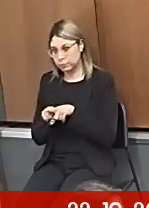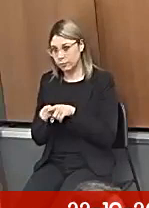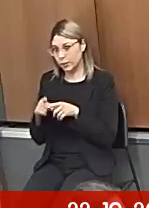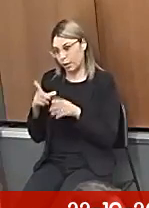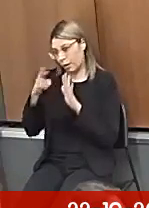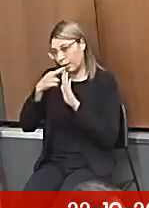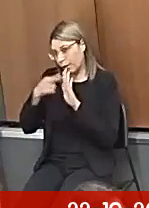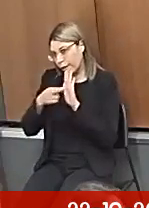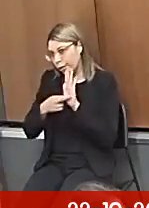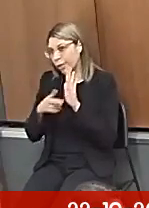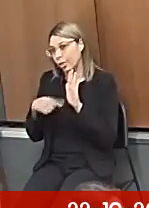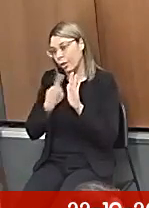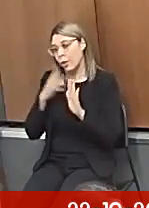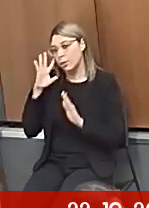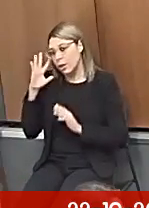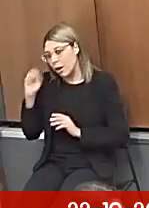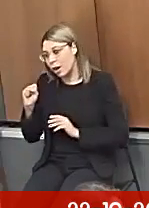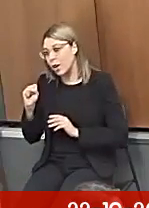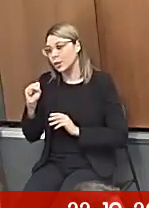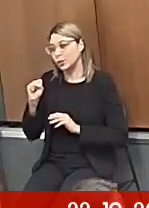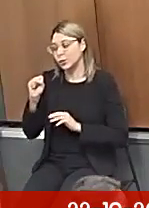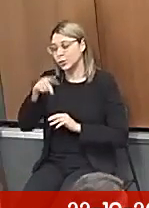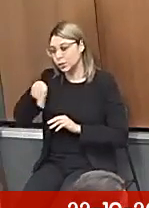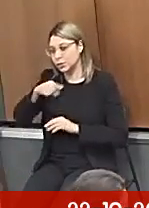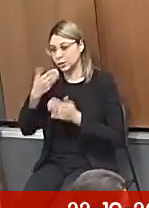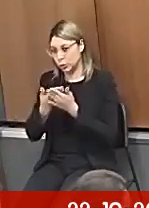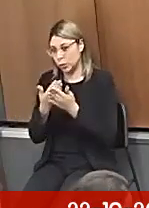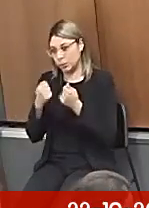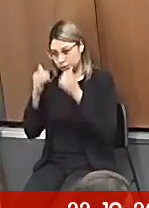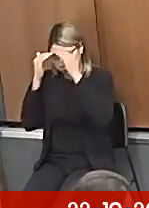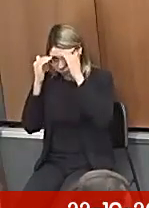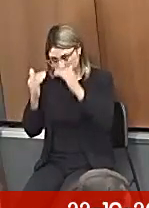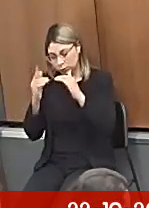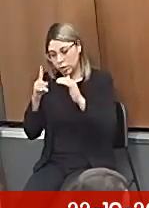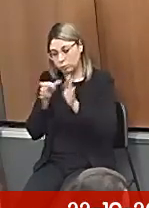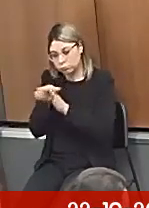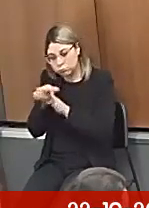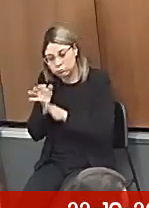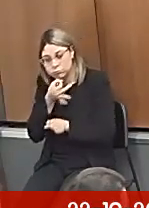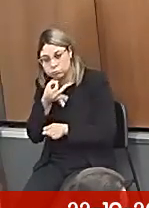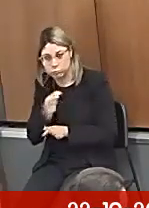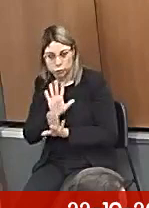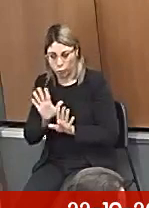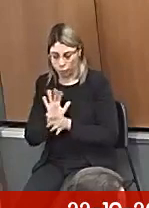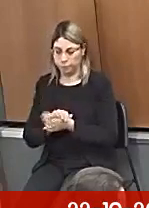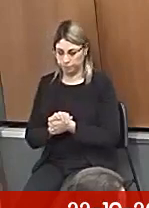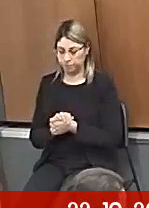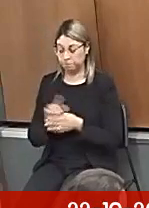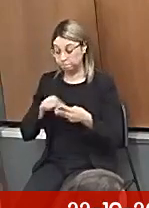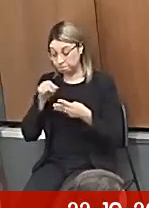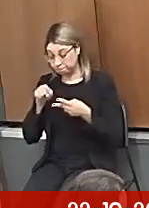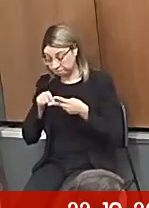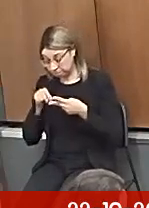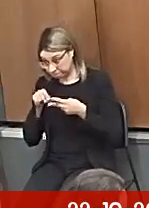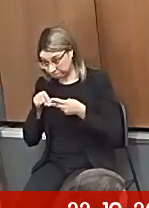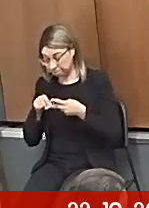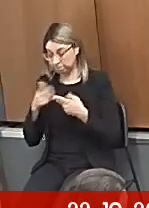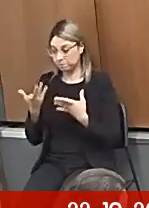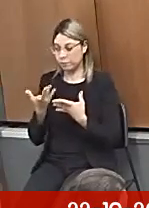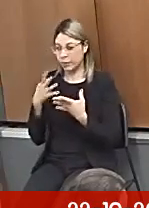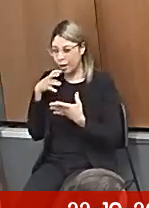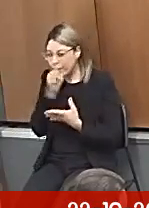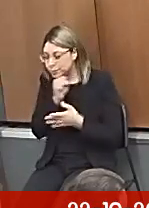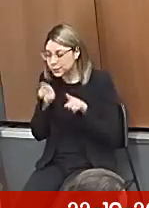normas que a gente entende que as escolas deveriam seguir. Uma recomendação nesse sentido. Okay. E a segunda questão é